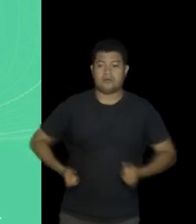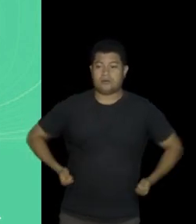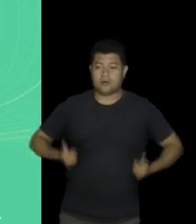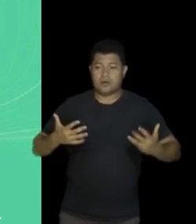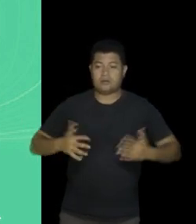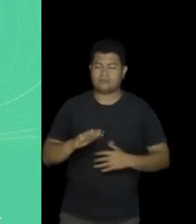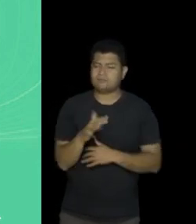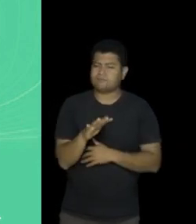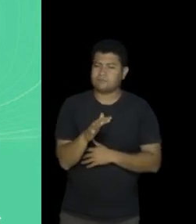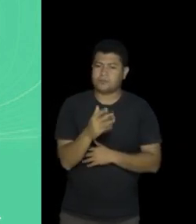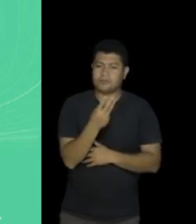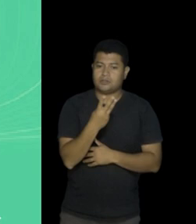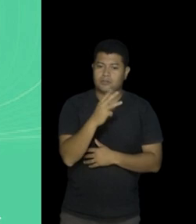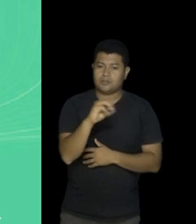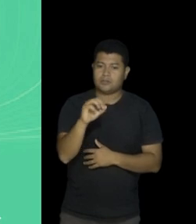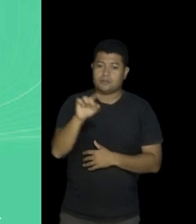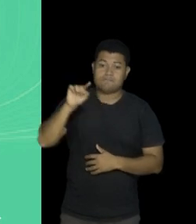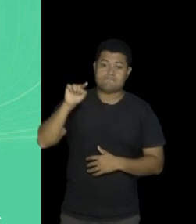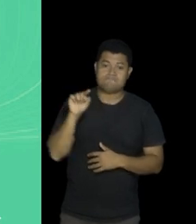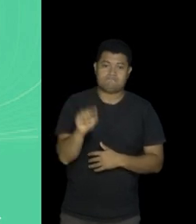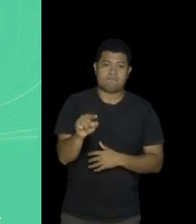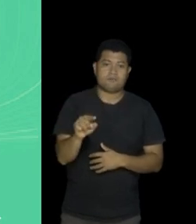mil reais